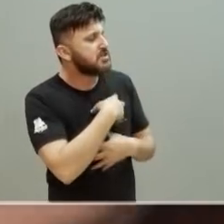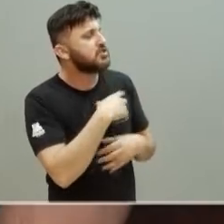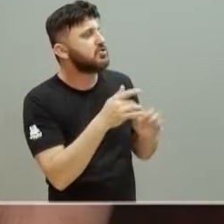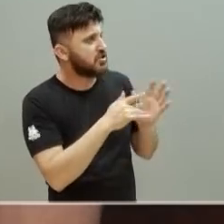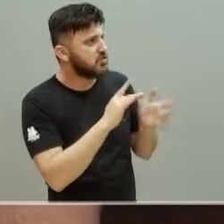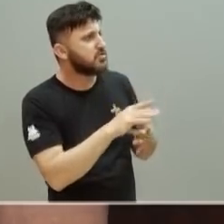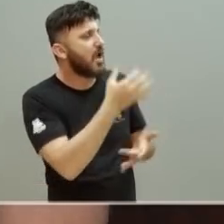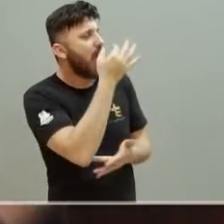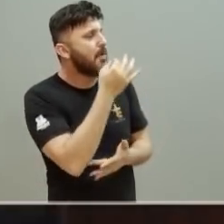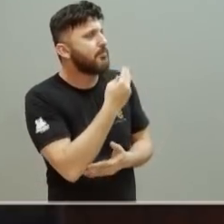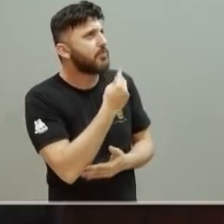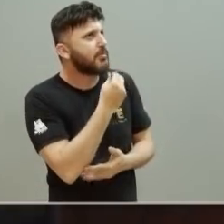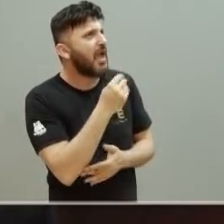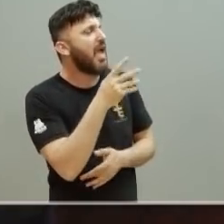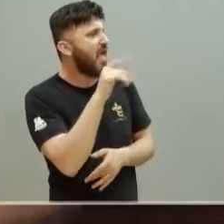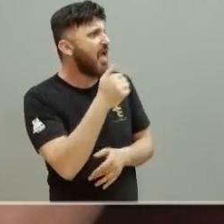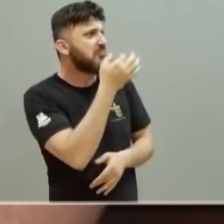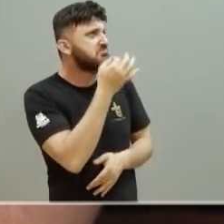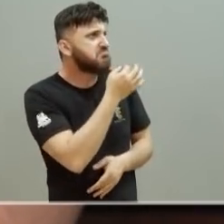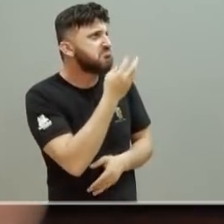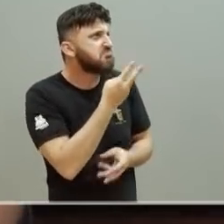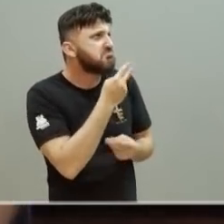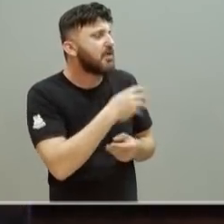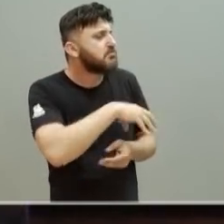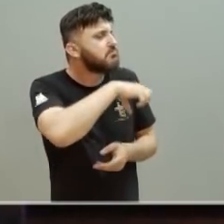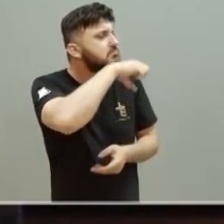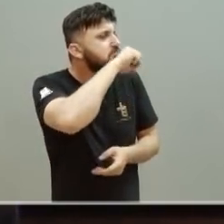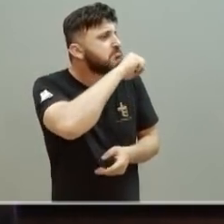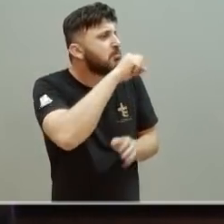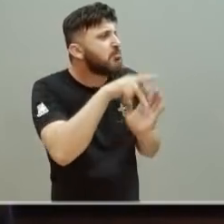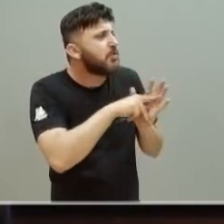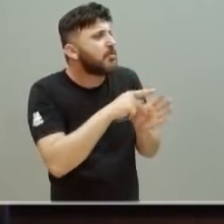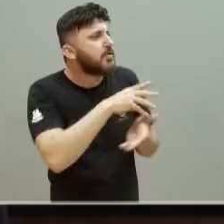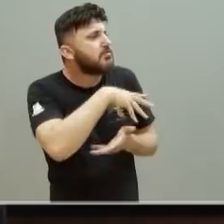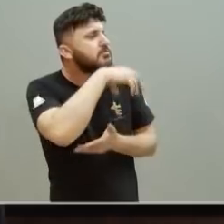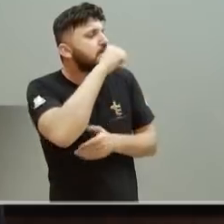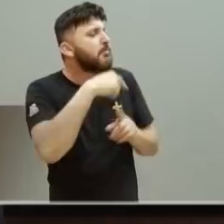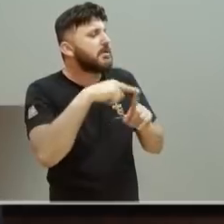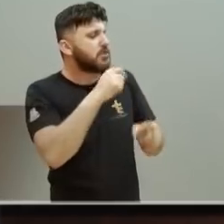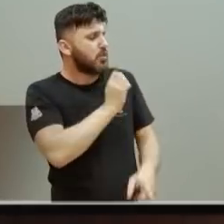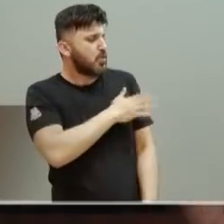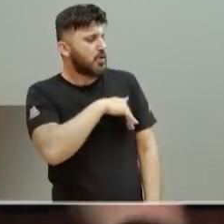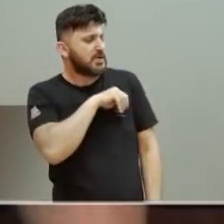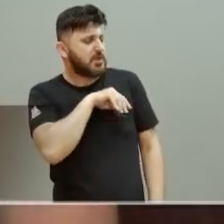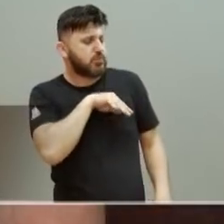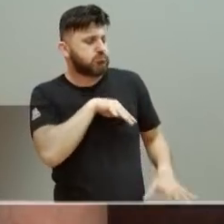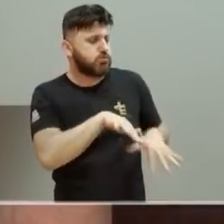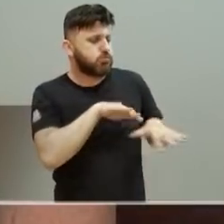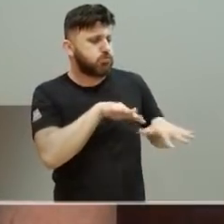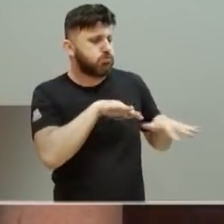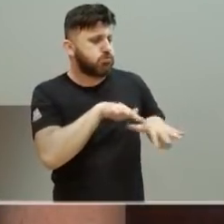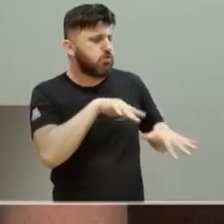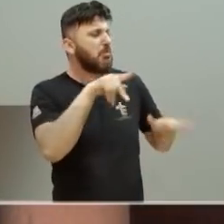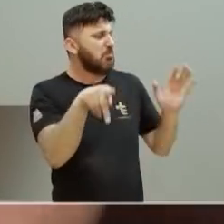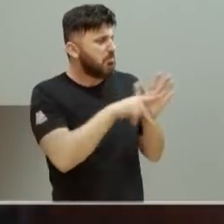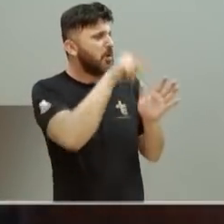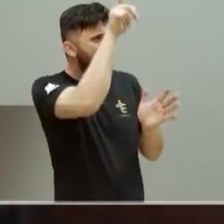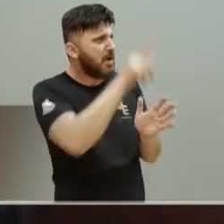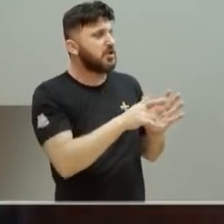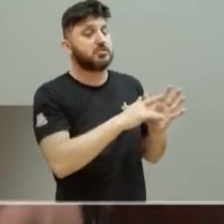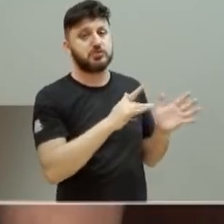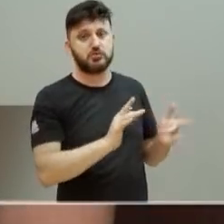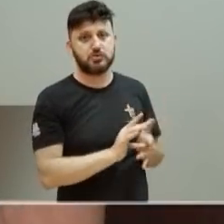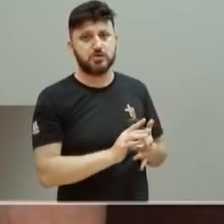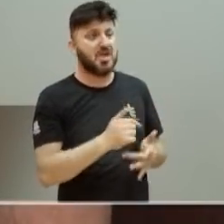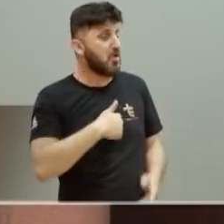sinto hóstia. Se eu cheirar, é cheiro de hóstia, mas o meu coração estremece. É Jesus, eu